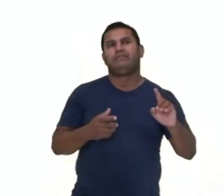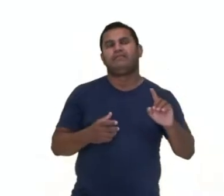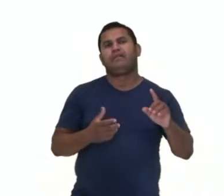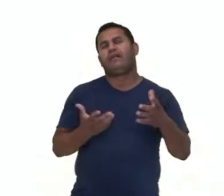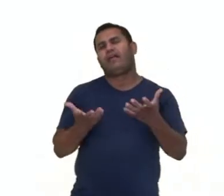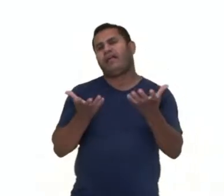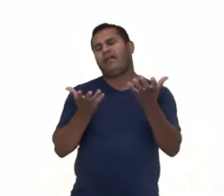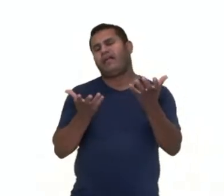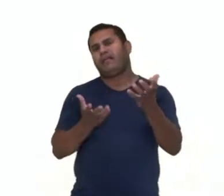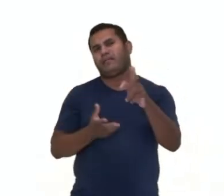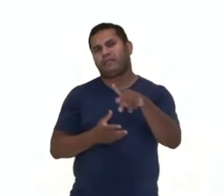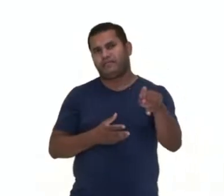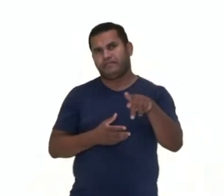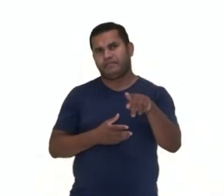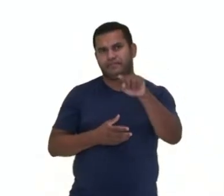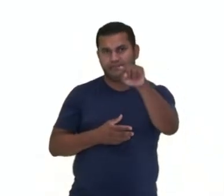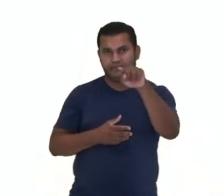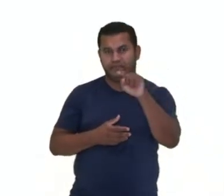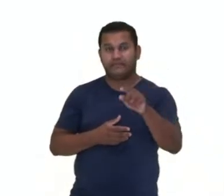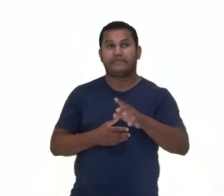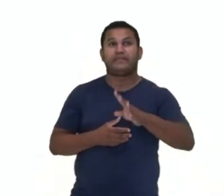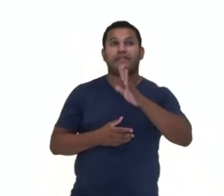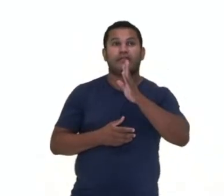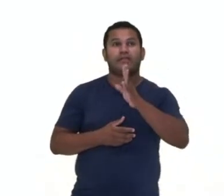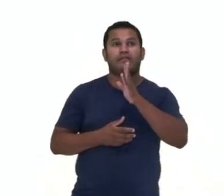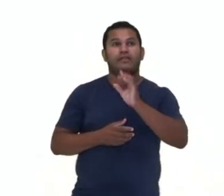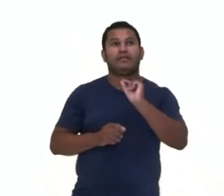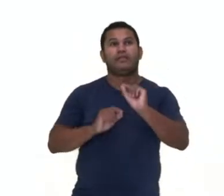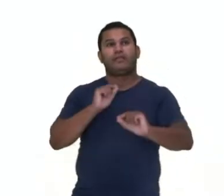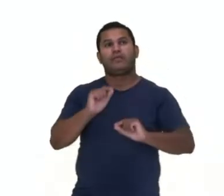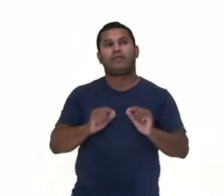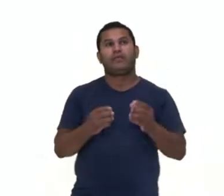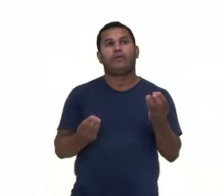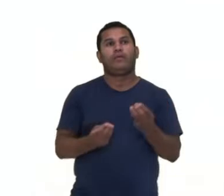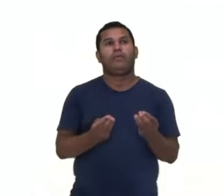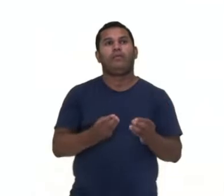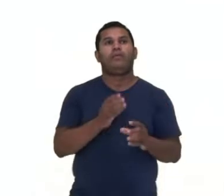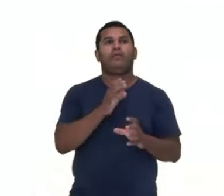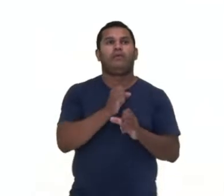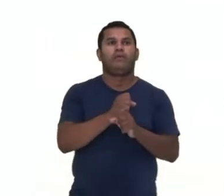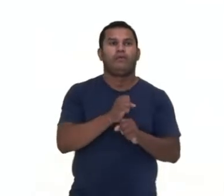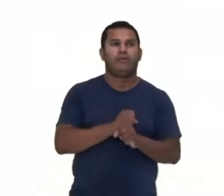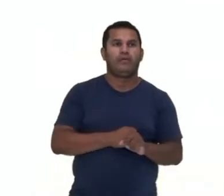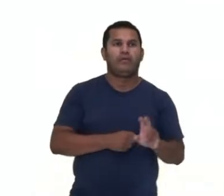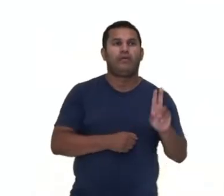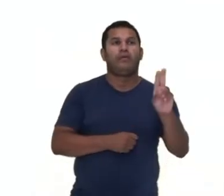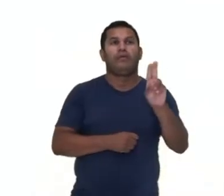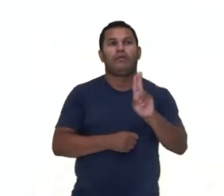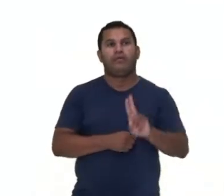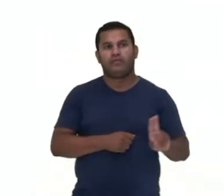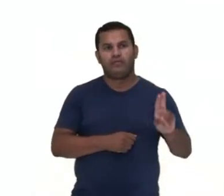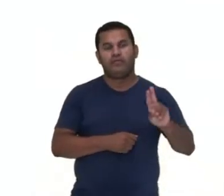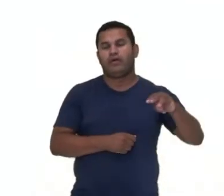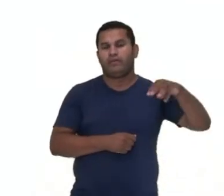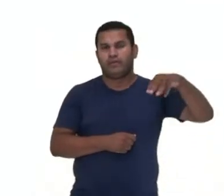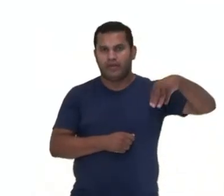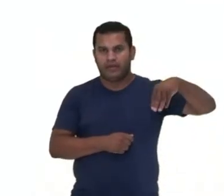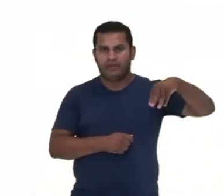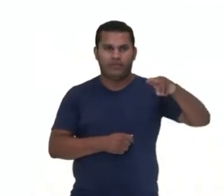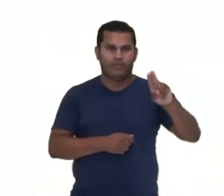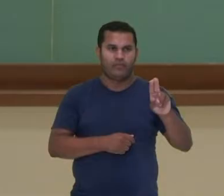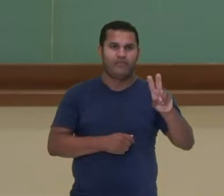as equações, as funções horárias da posição e da velocidade do movimento uniforme, como também que vocês conheçam as operações básicas lá